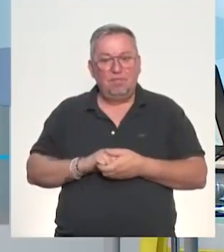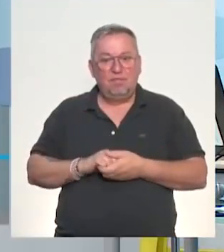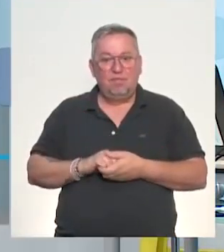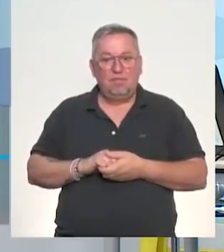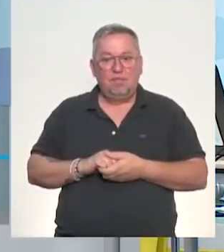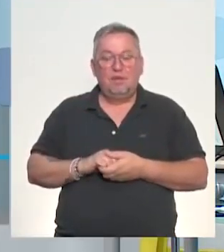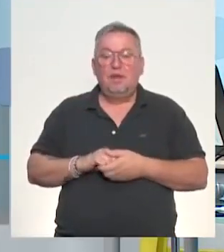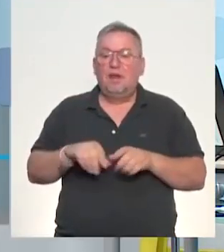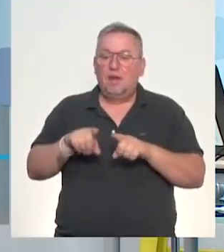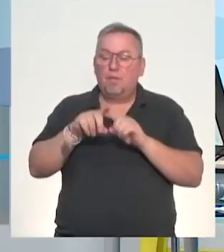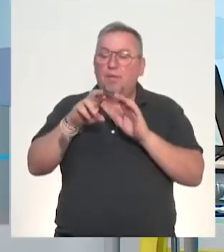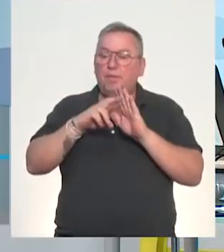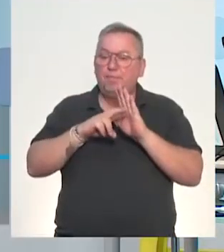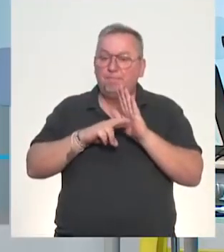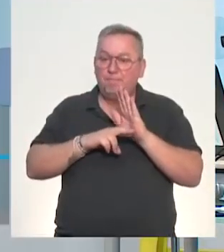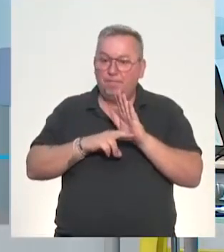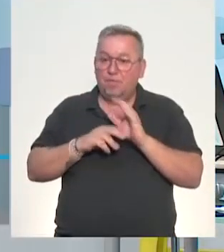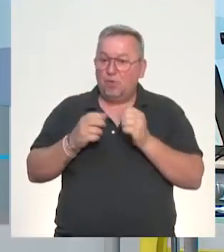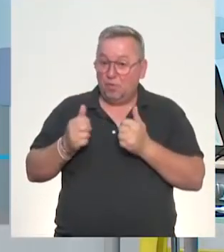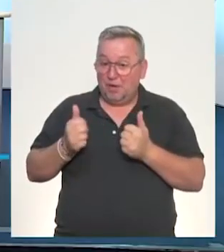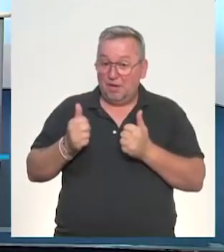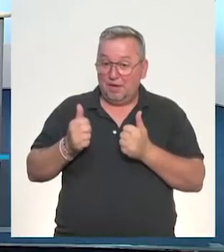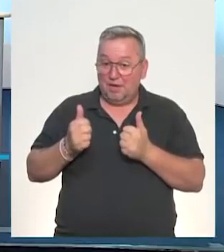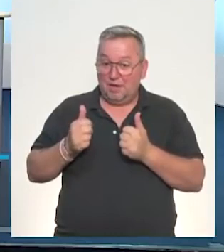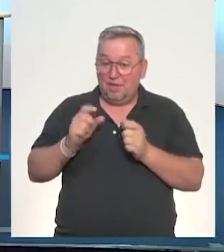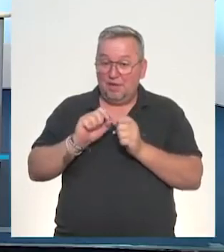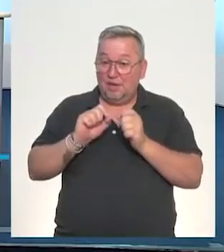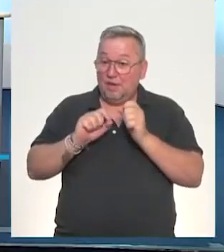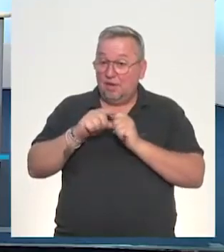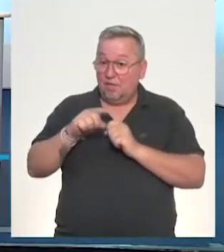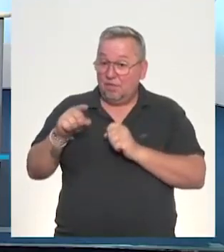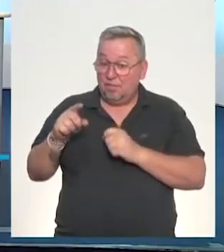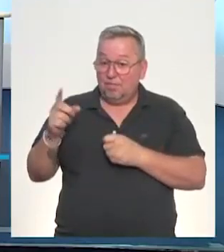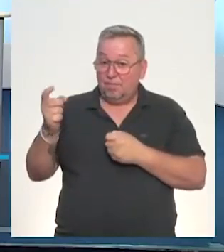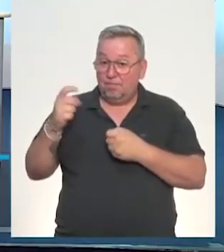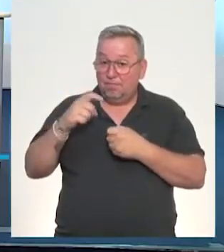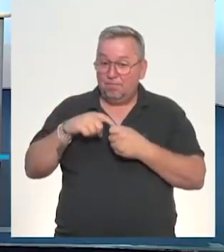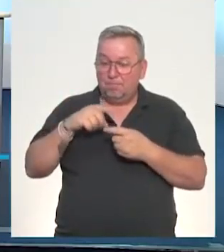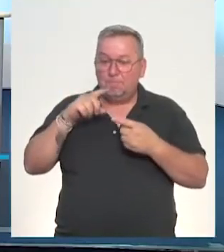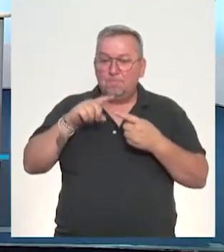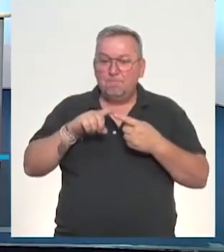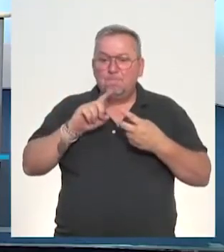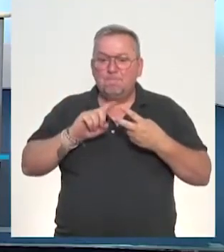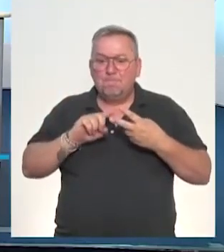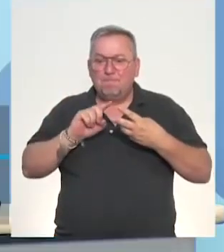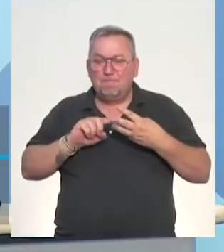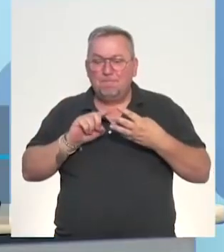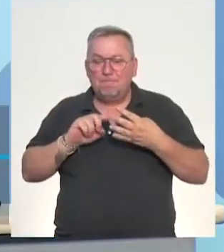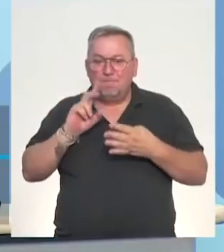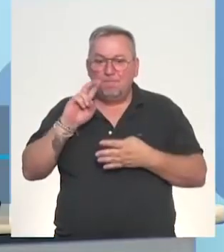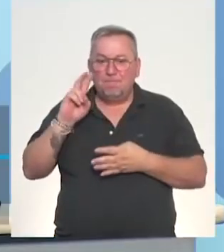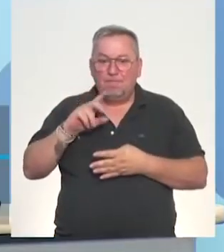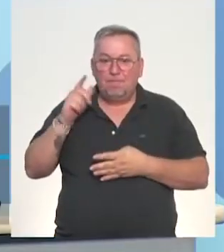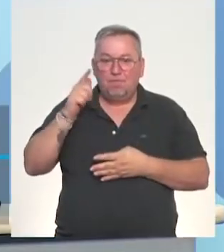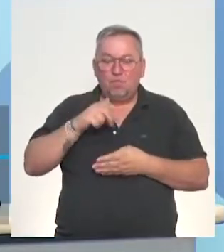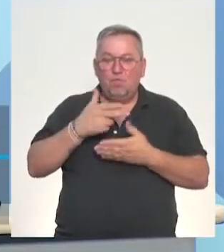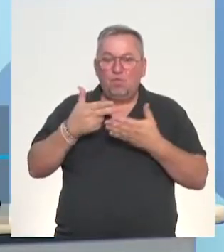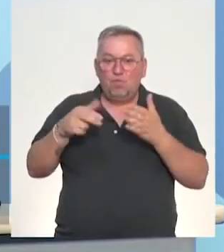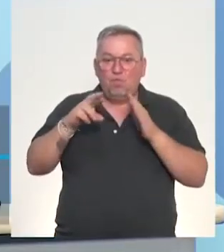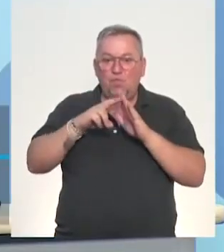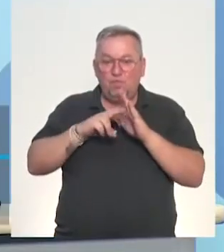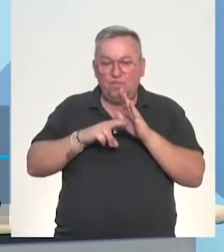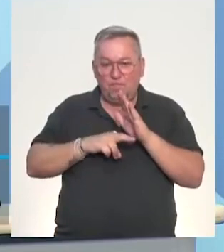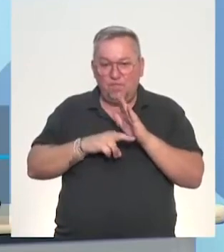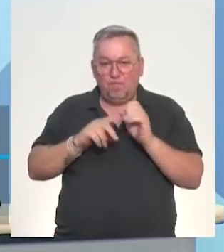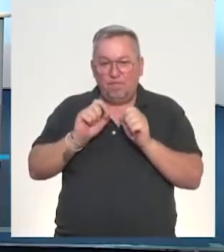gente e a lei de formação para ela. Tudo bem? Fazer que nem você, né? Montar aos poucos para ver se você vê alguma regularidade.